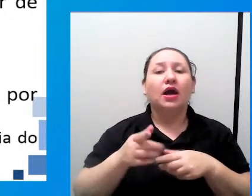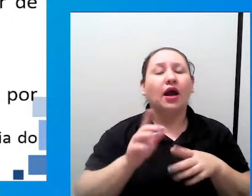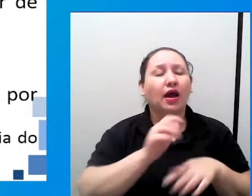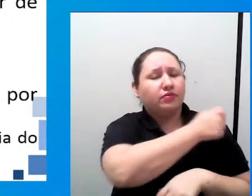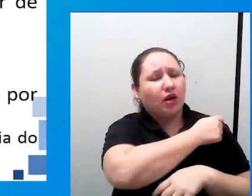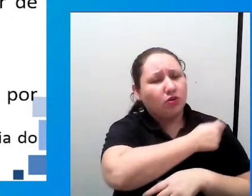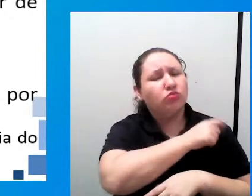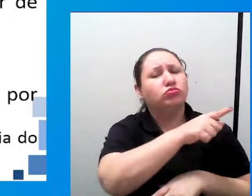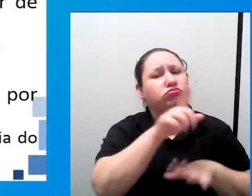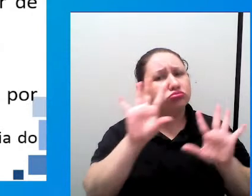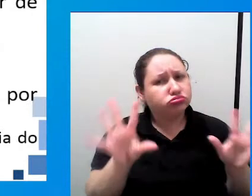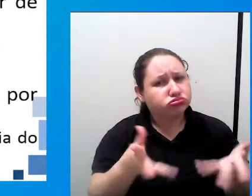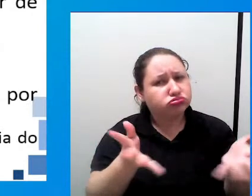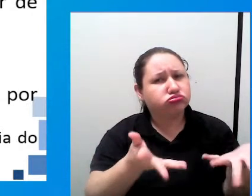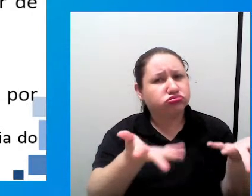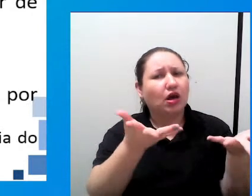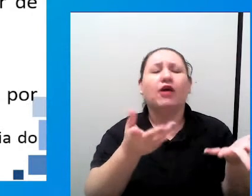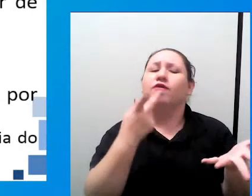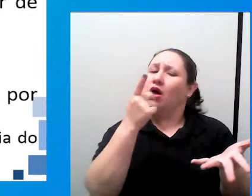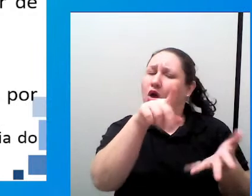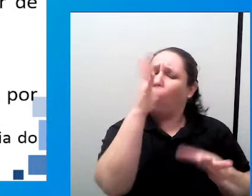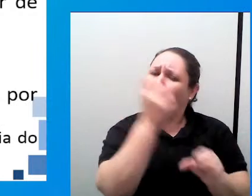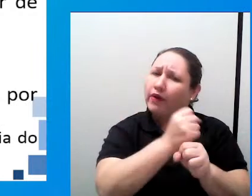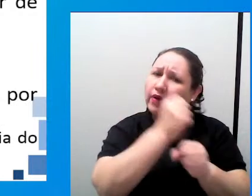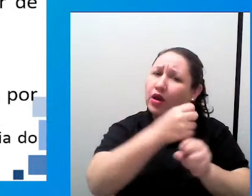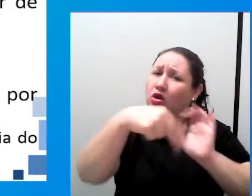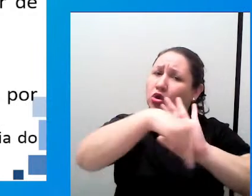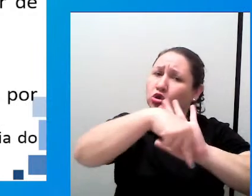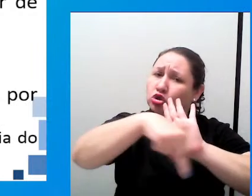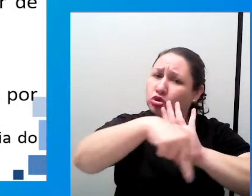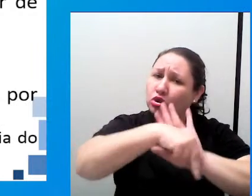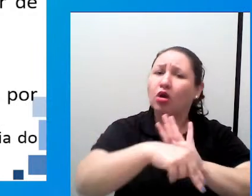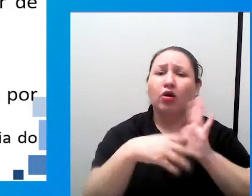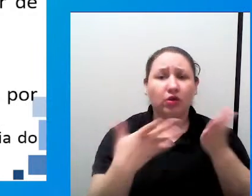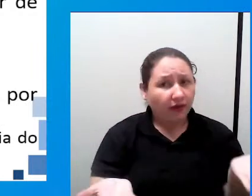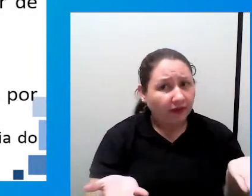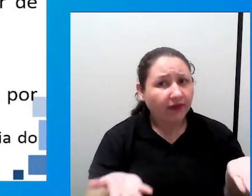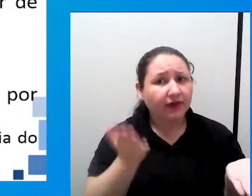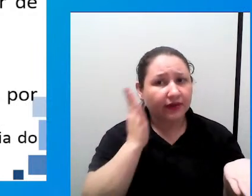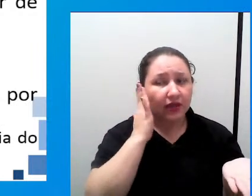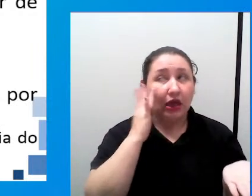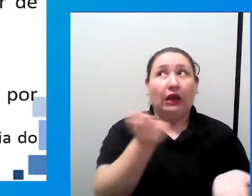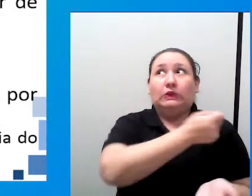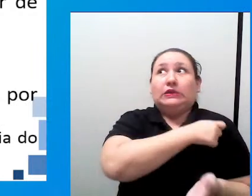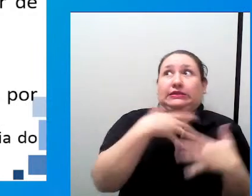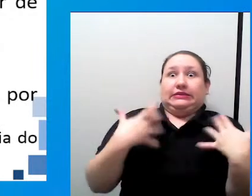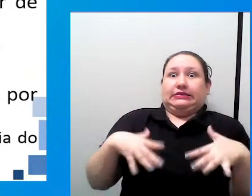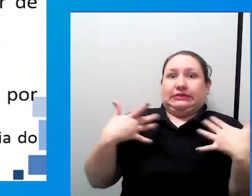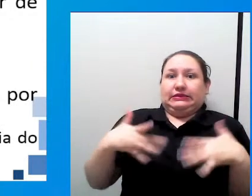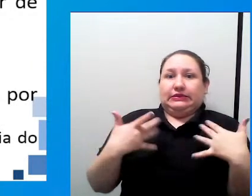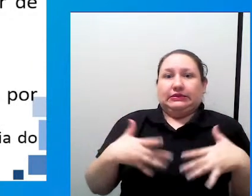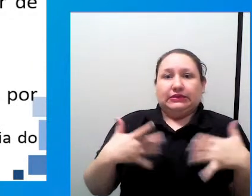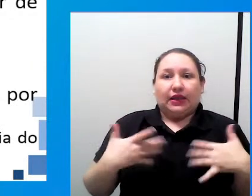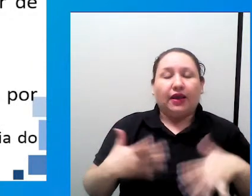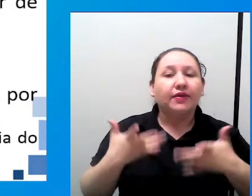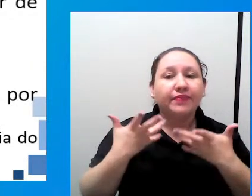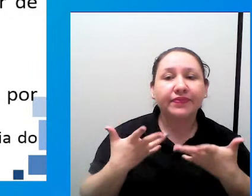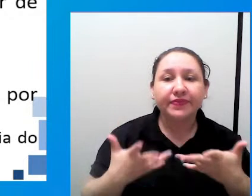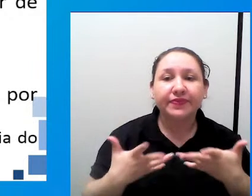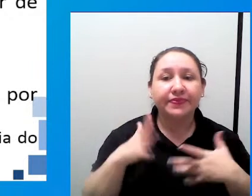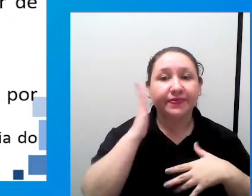participarem, é atribuir nota. Geralmente, pelo menos o que eu tenho visto como prática aqui dos professores, que a nota do